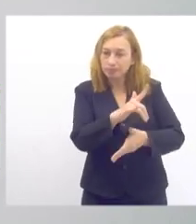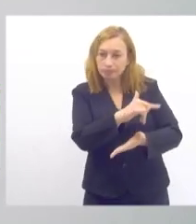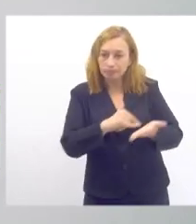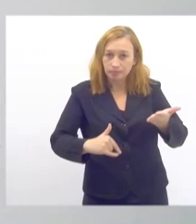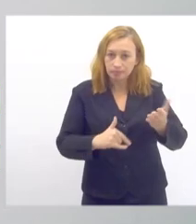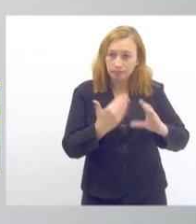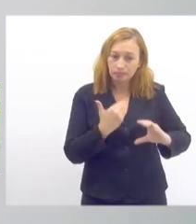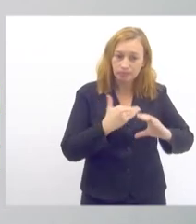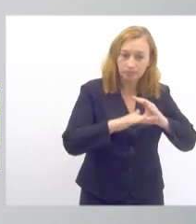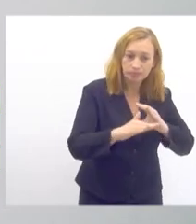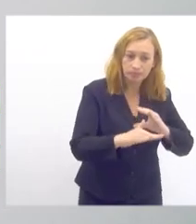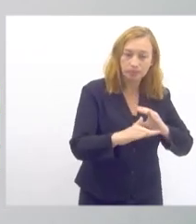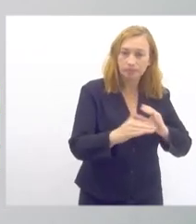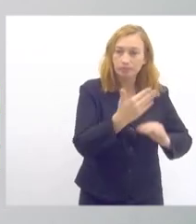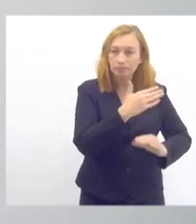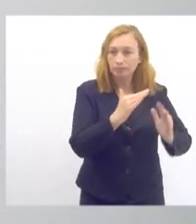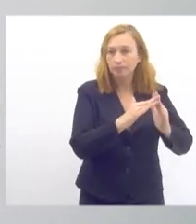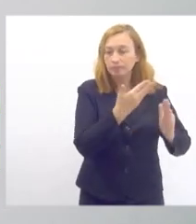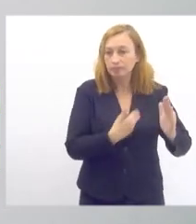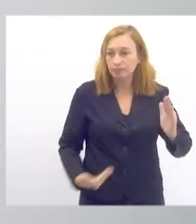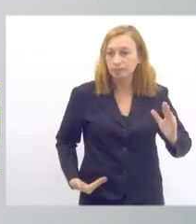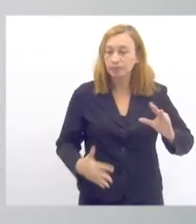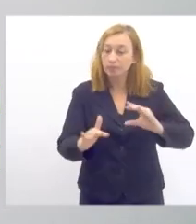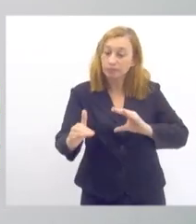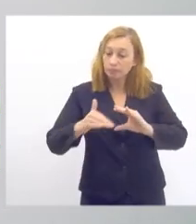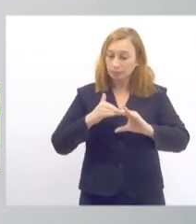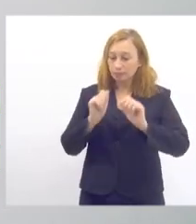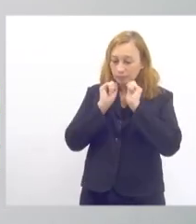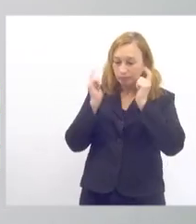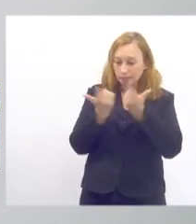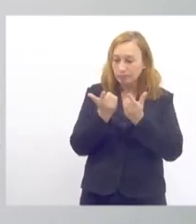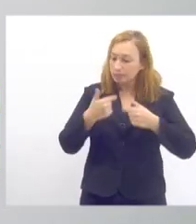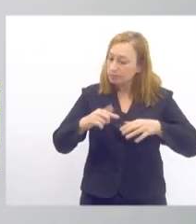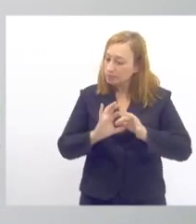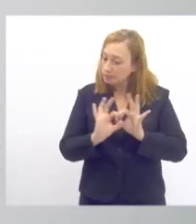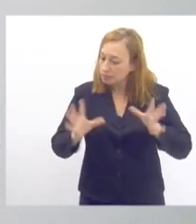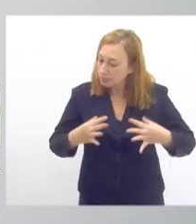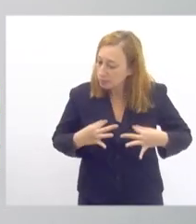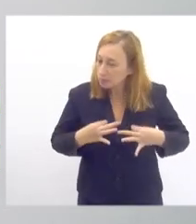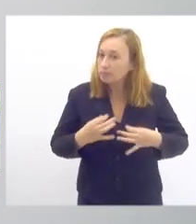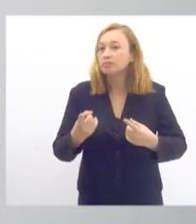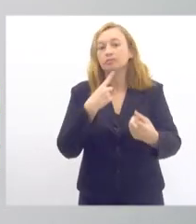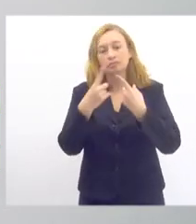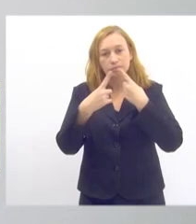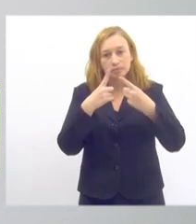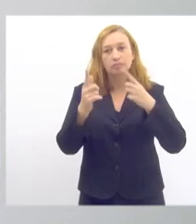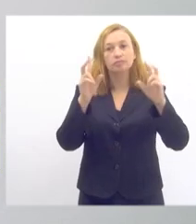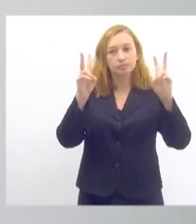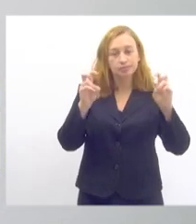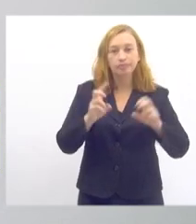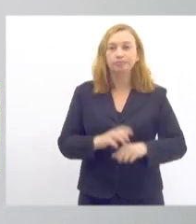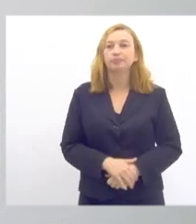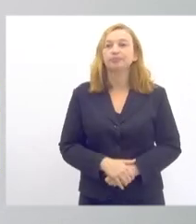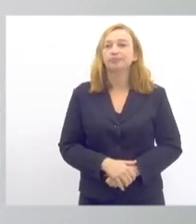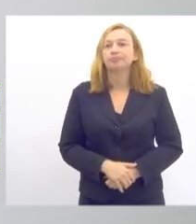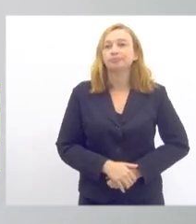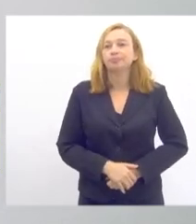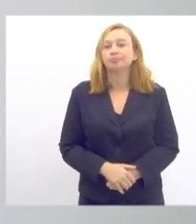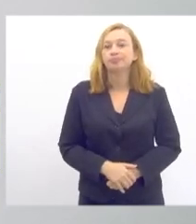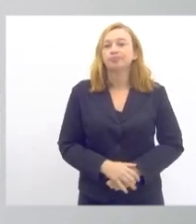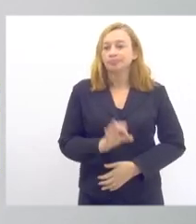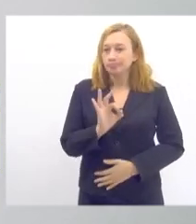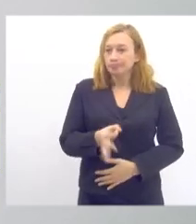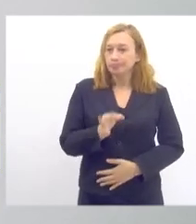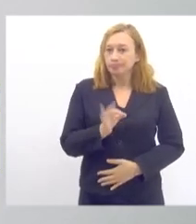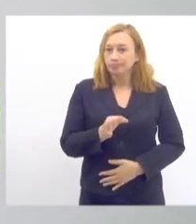venha uma mensagem para cá, e o Parlamento, obviamente, vai estar aberto a rediscutir esse tema. Né? E aí, obviamente,